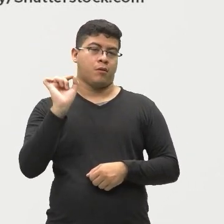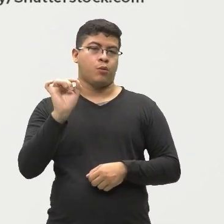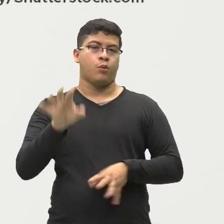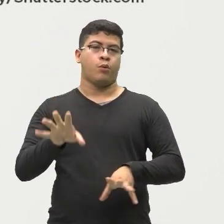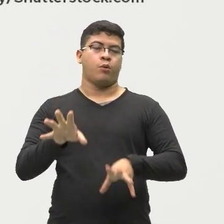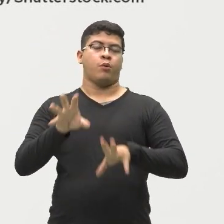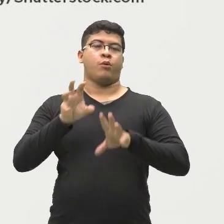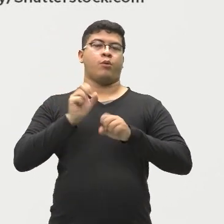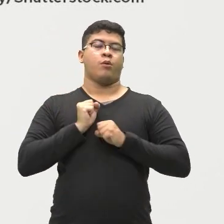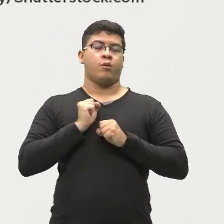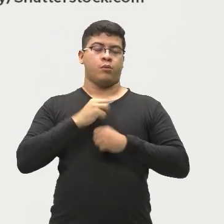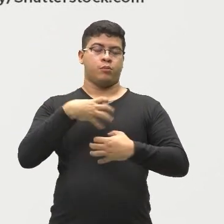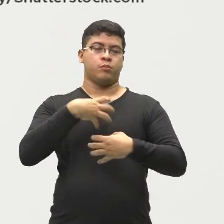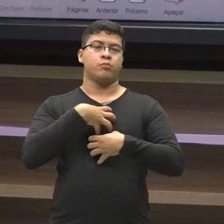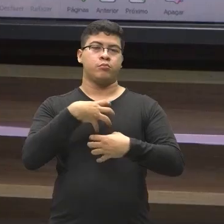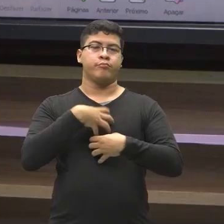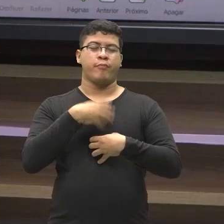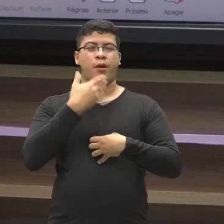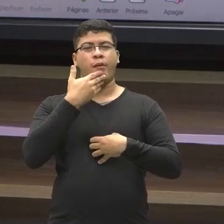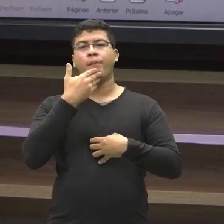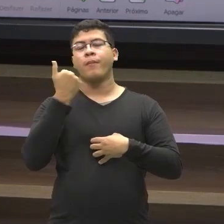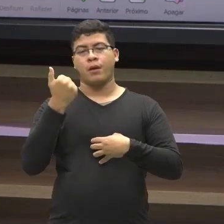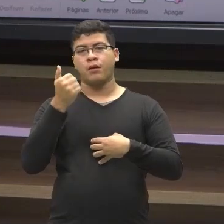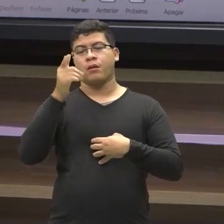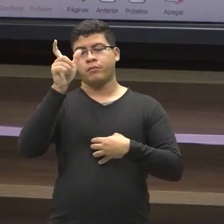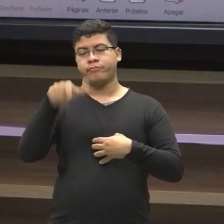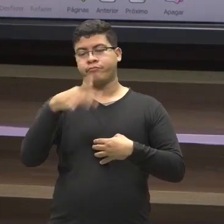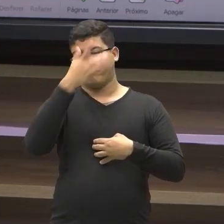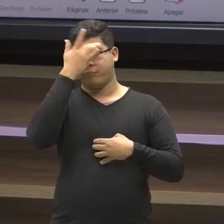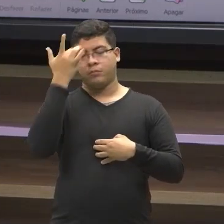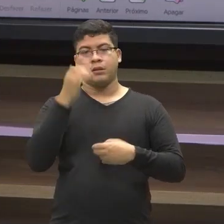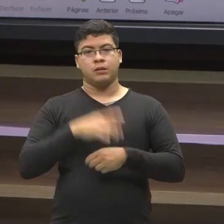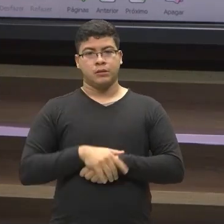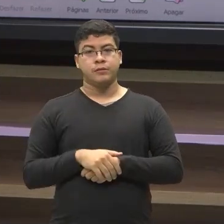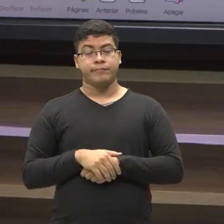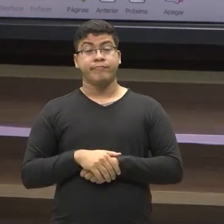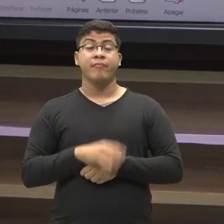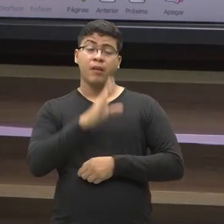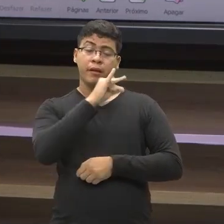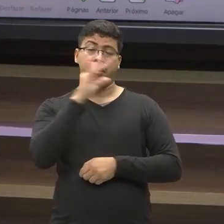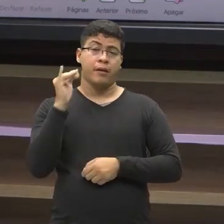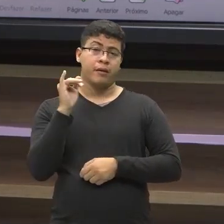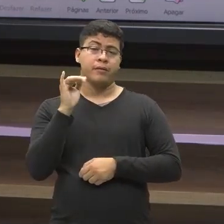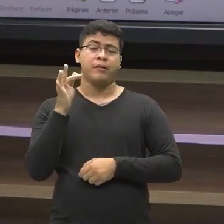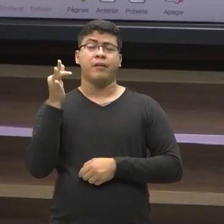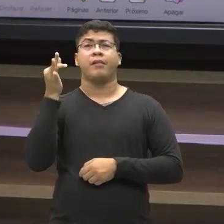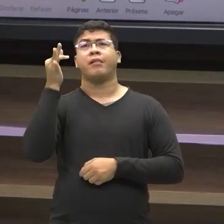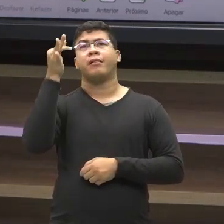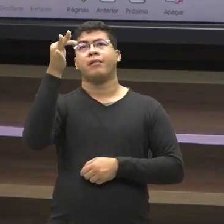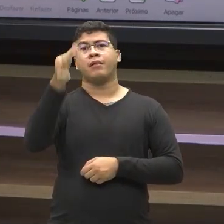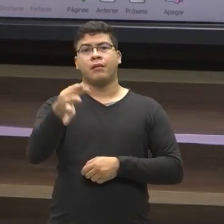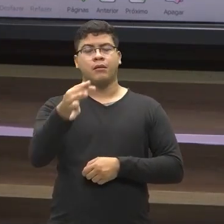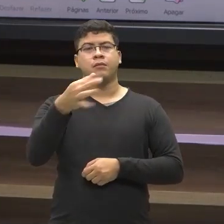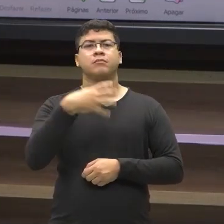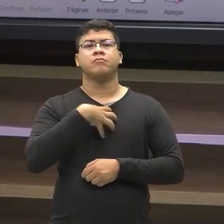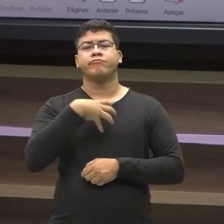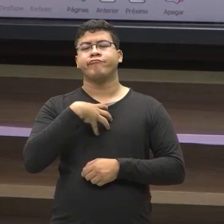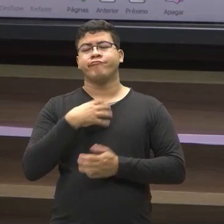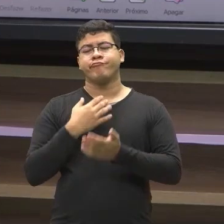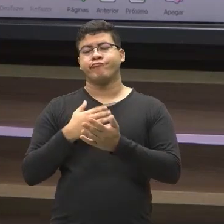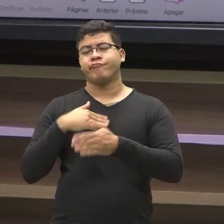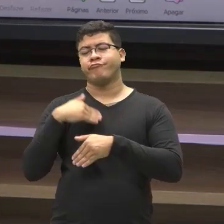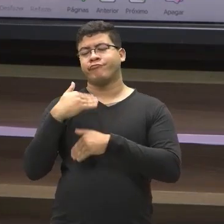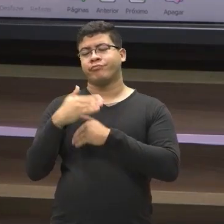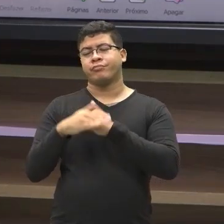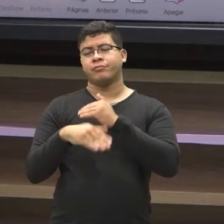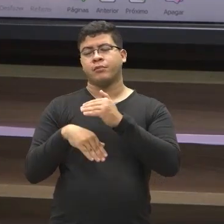imunidade melhor para a pessoa, né? Então, se, por exemplo, aquela criança, né, lá no seu estágio inicial, ela tomou